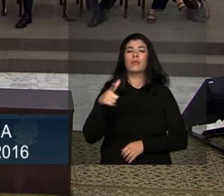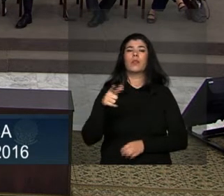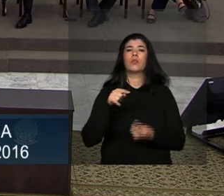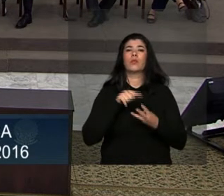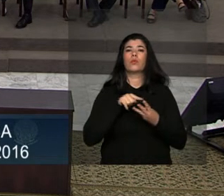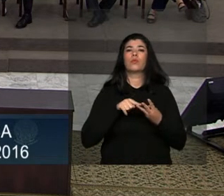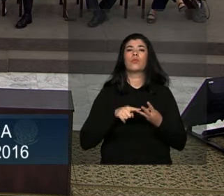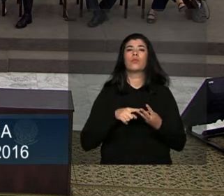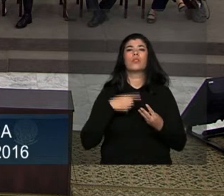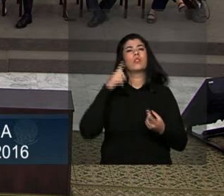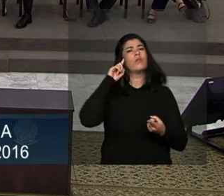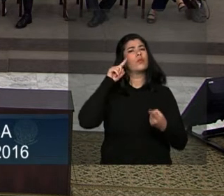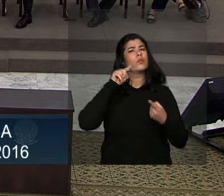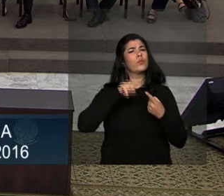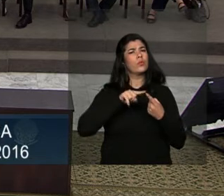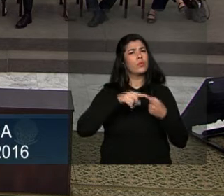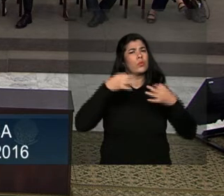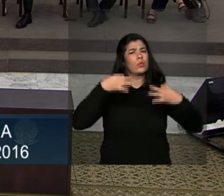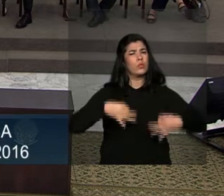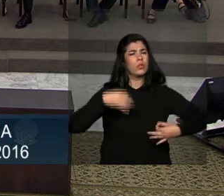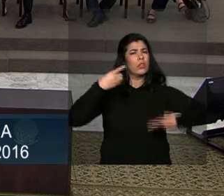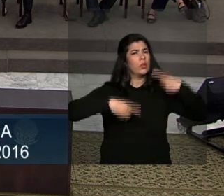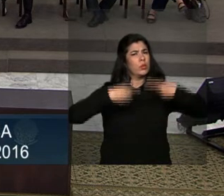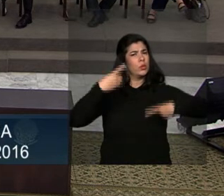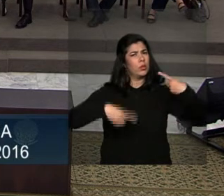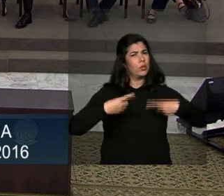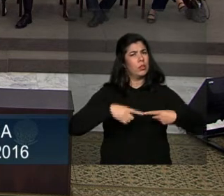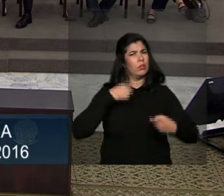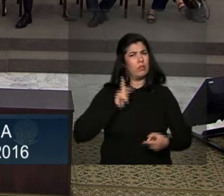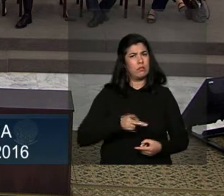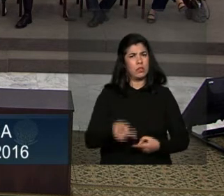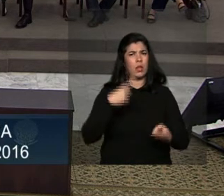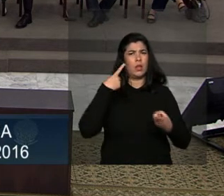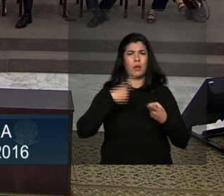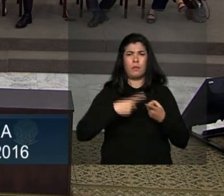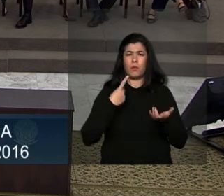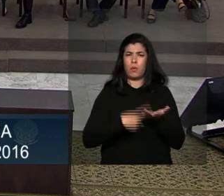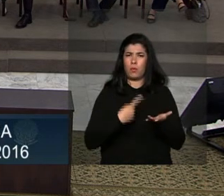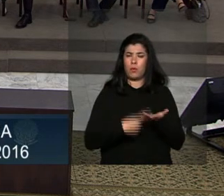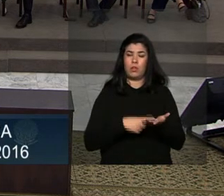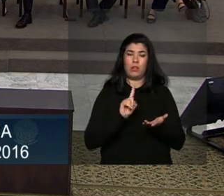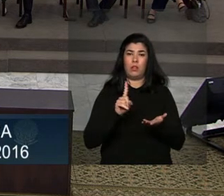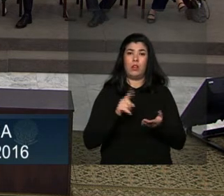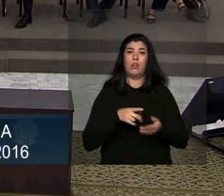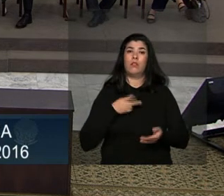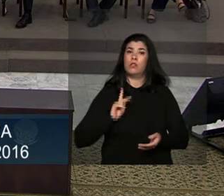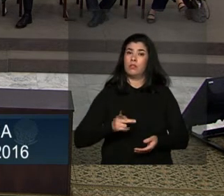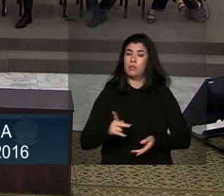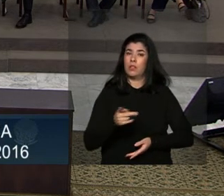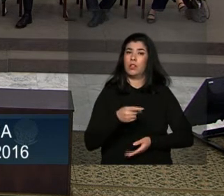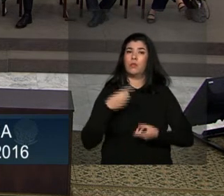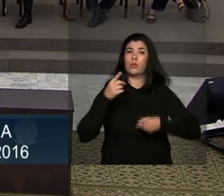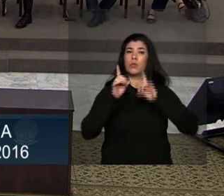sempre concordamos, até porque vivemos numa democracia. Mas procuramos sempre